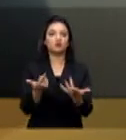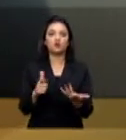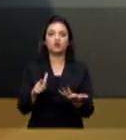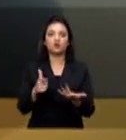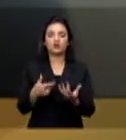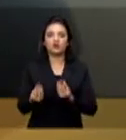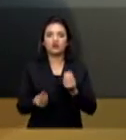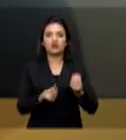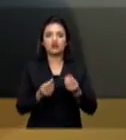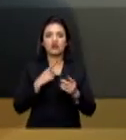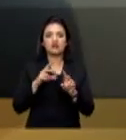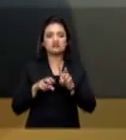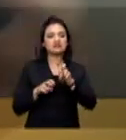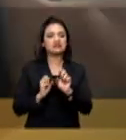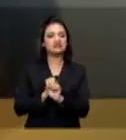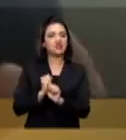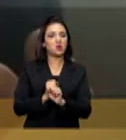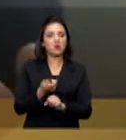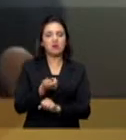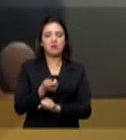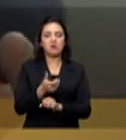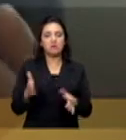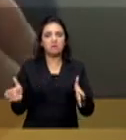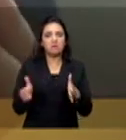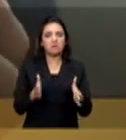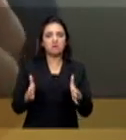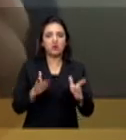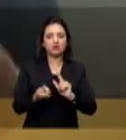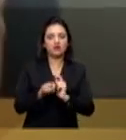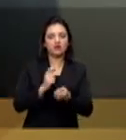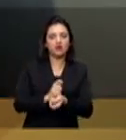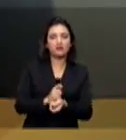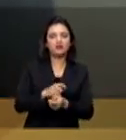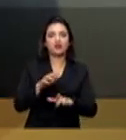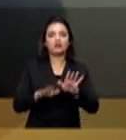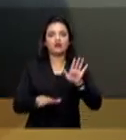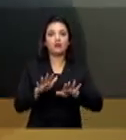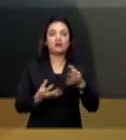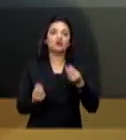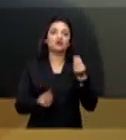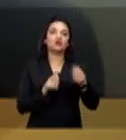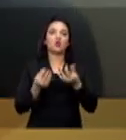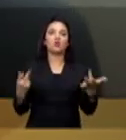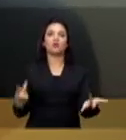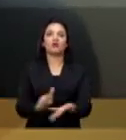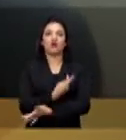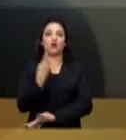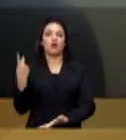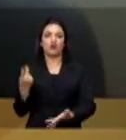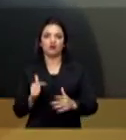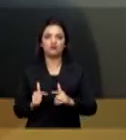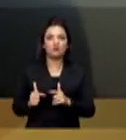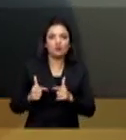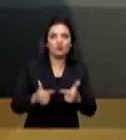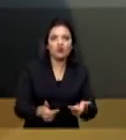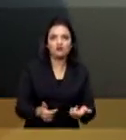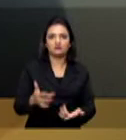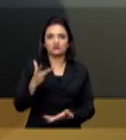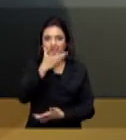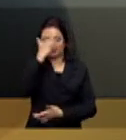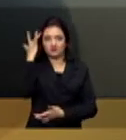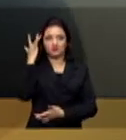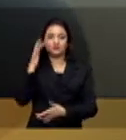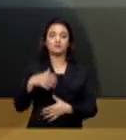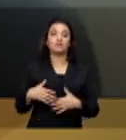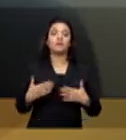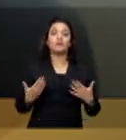condutas abarcadas pelo tipo penal, também por conta desse intervalo restrito e bastante alto das sanções. Então, veja, a nosso